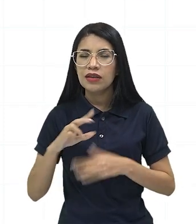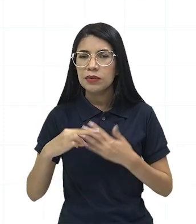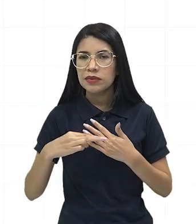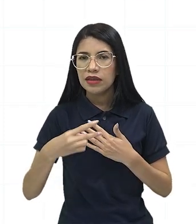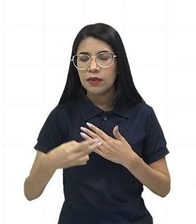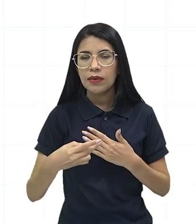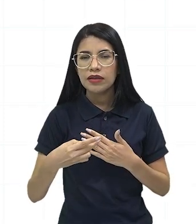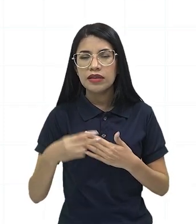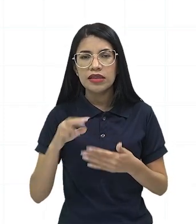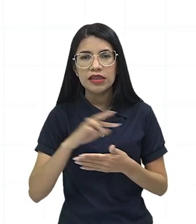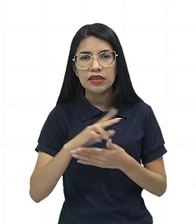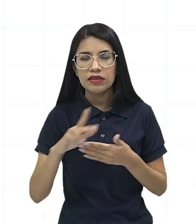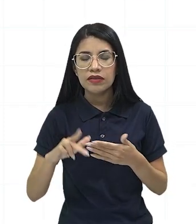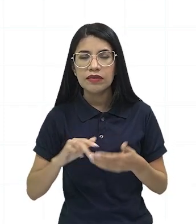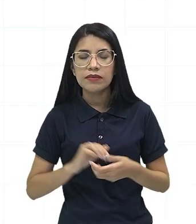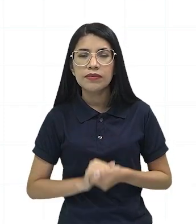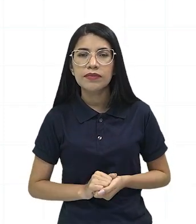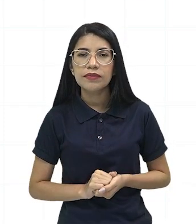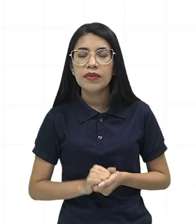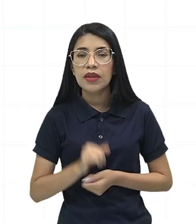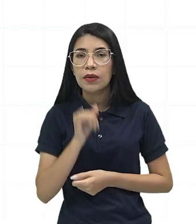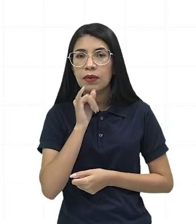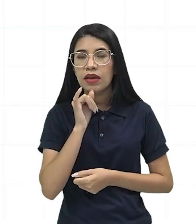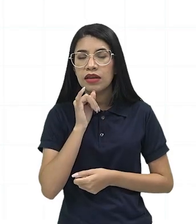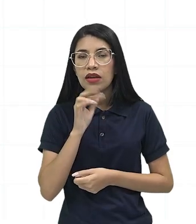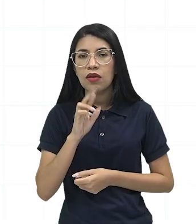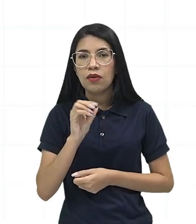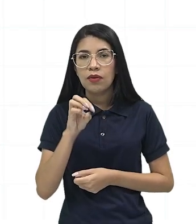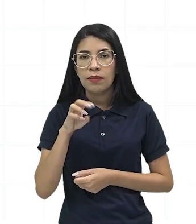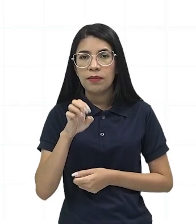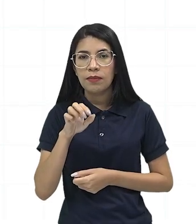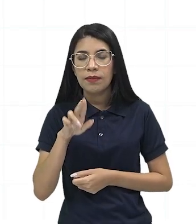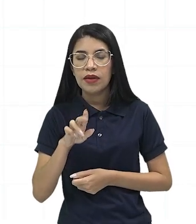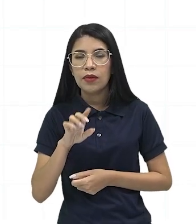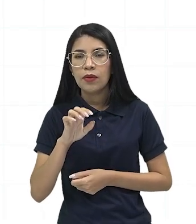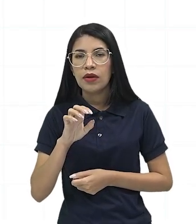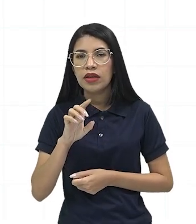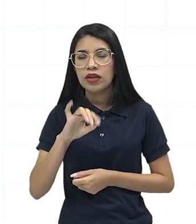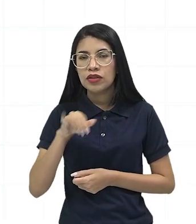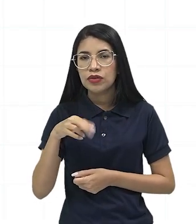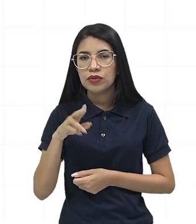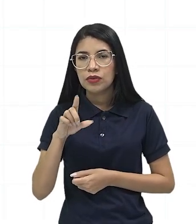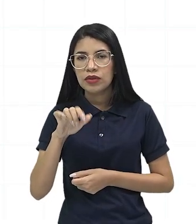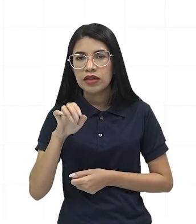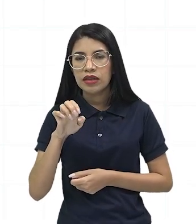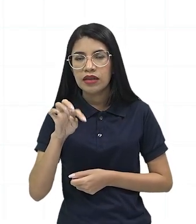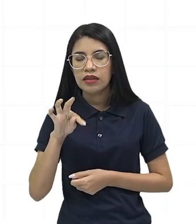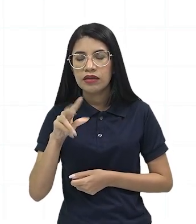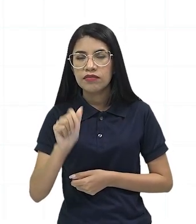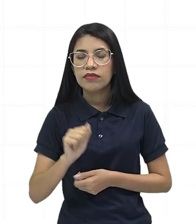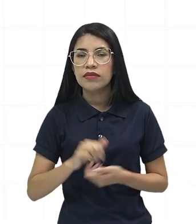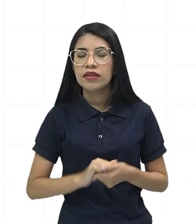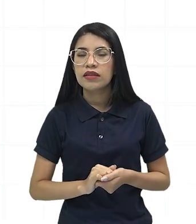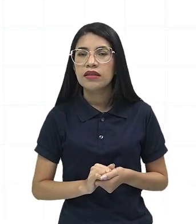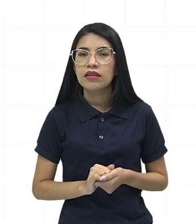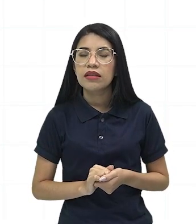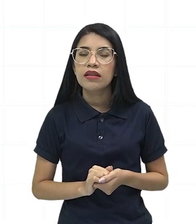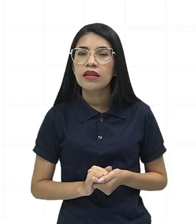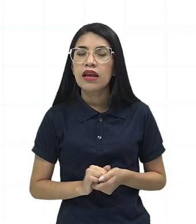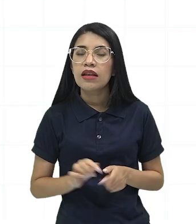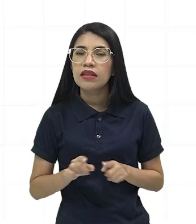sérias por suas ações. A gente vai ver, por exemplo, em Romeu e Julieta, né? As tragédias frequentemente exploram temas